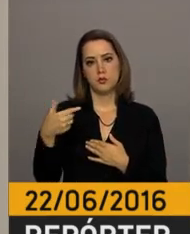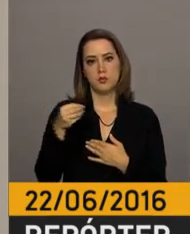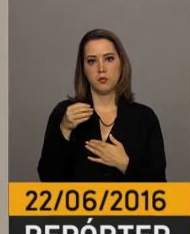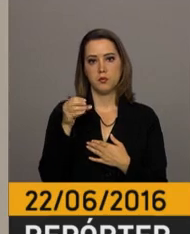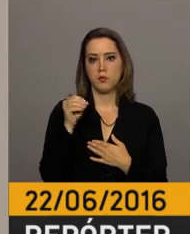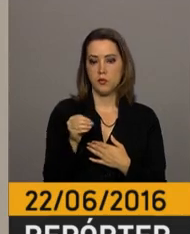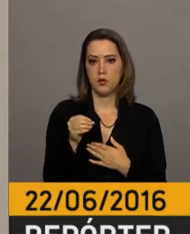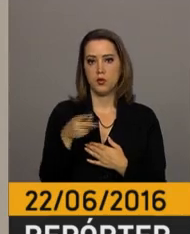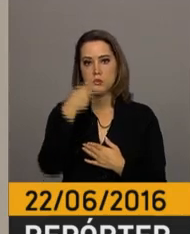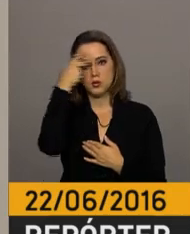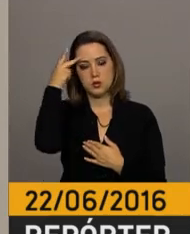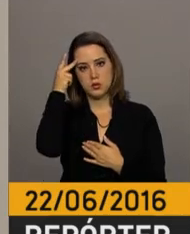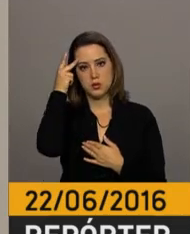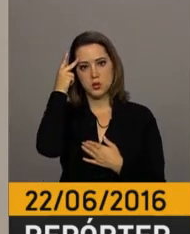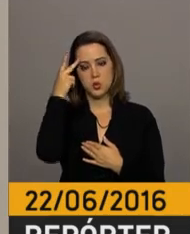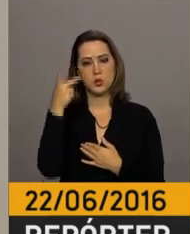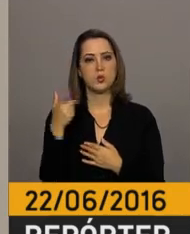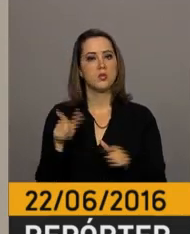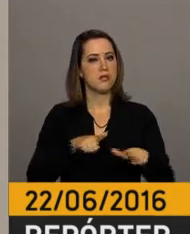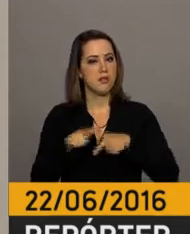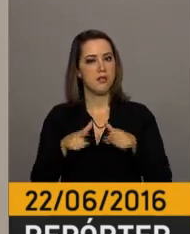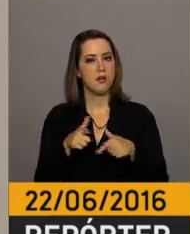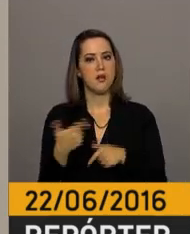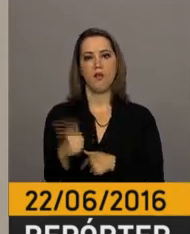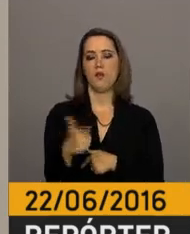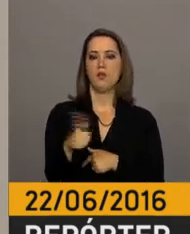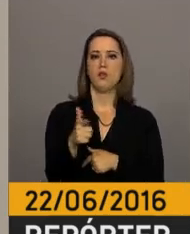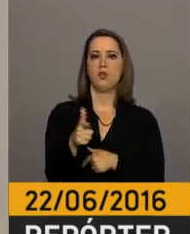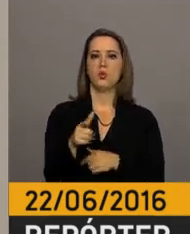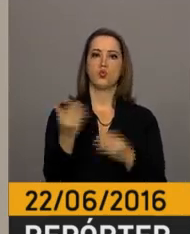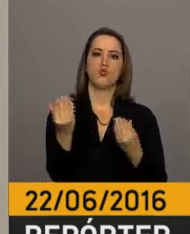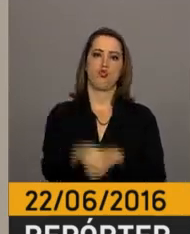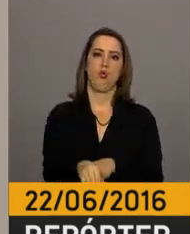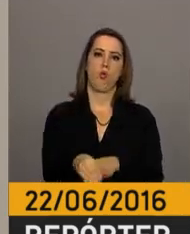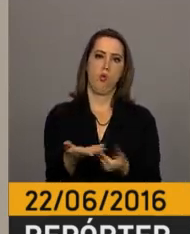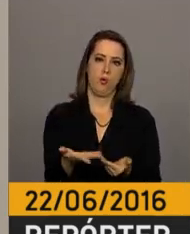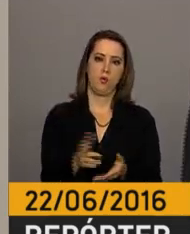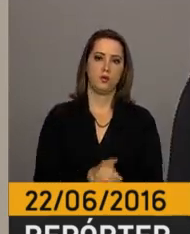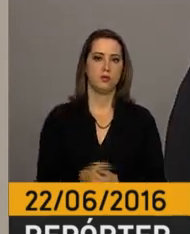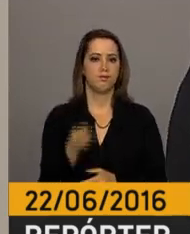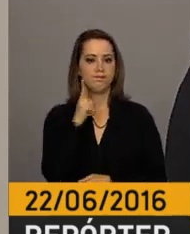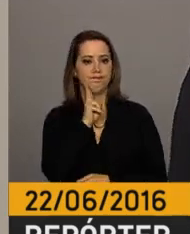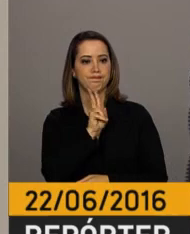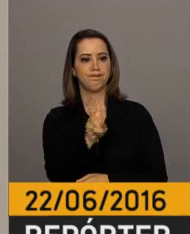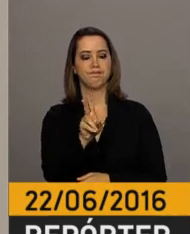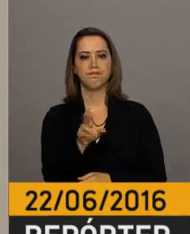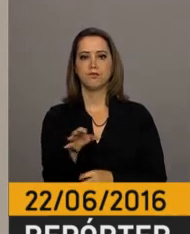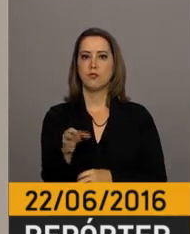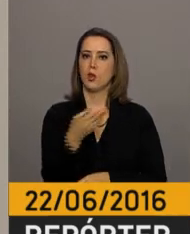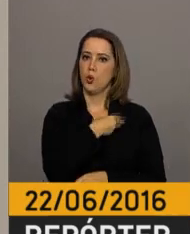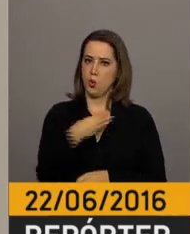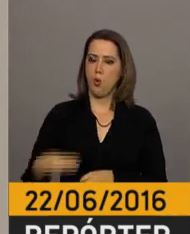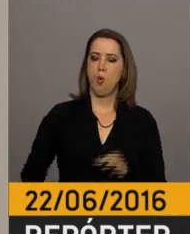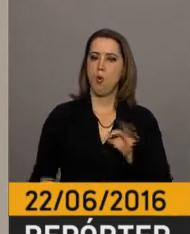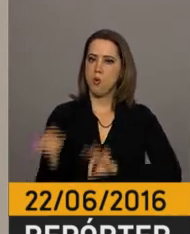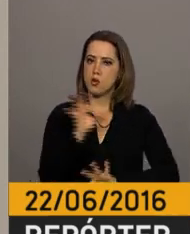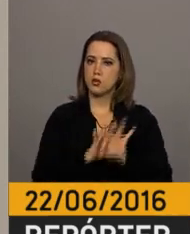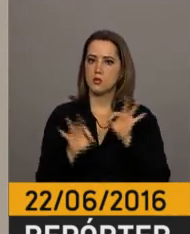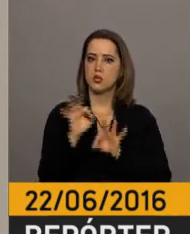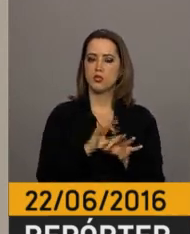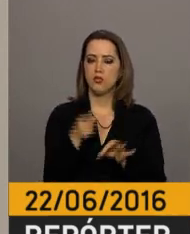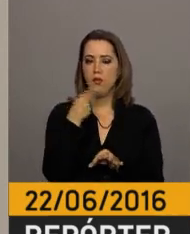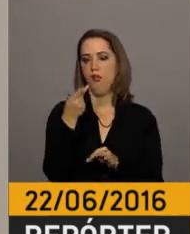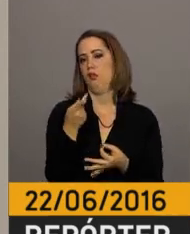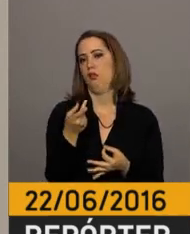nomeação de livre nomeação e vou dizer a vocês quando o planejamento examinou isso viu que sobre serem de livre nomeação era